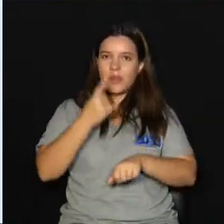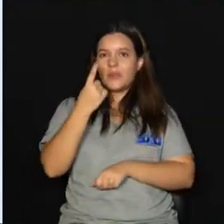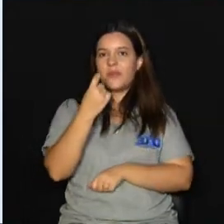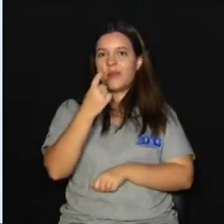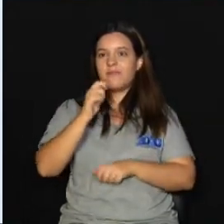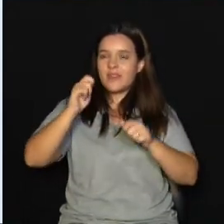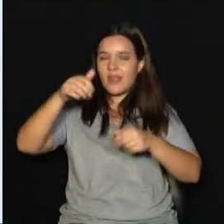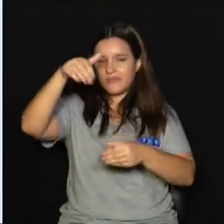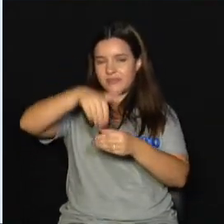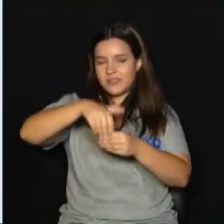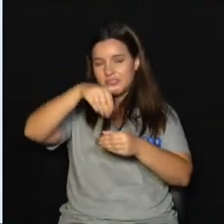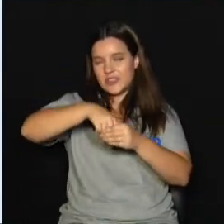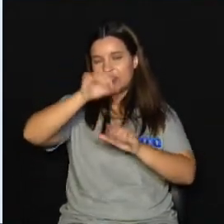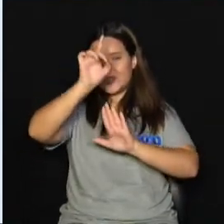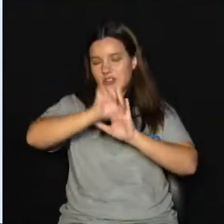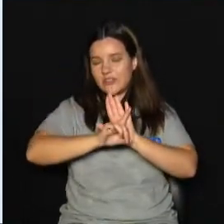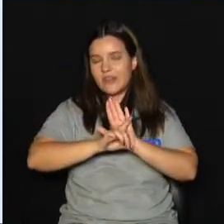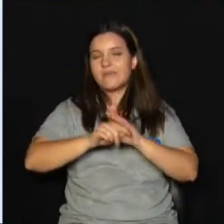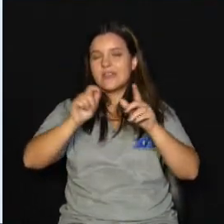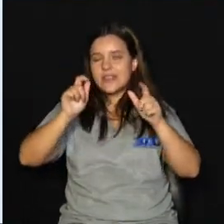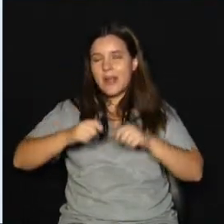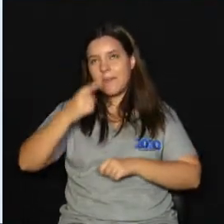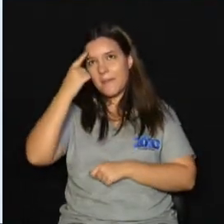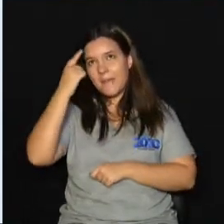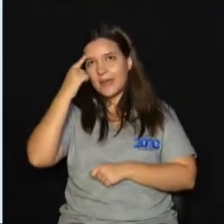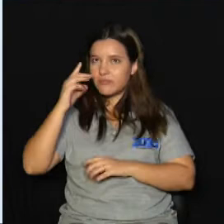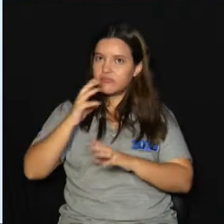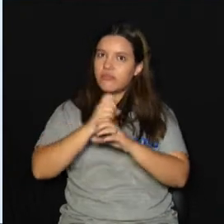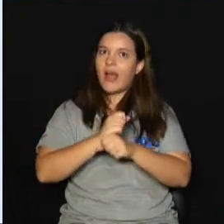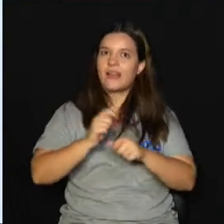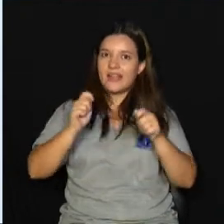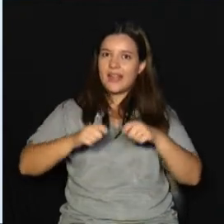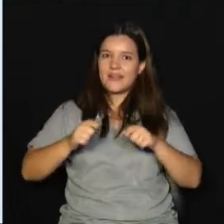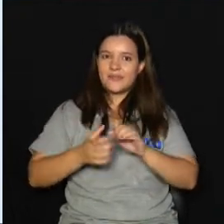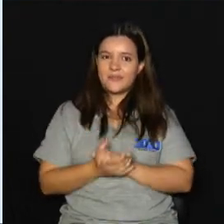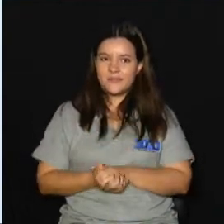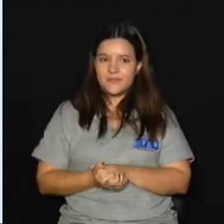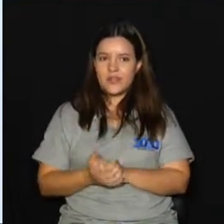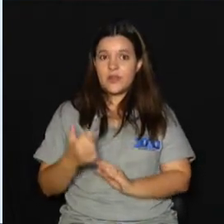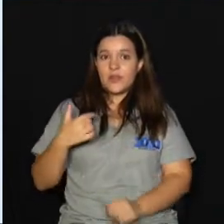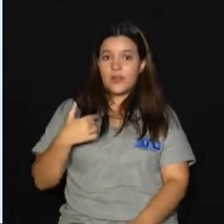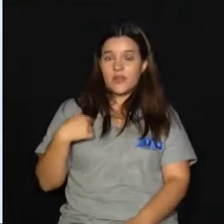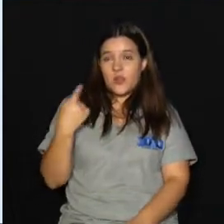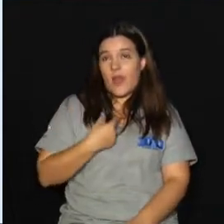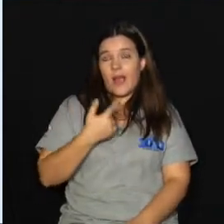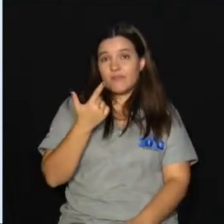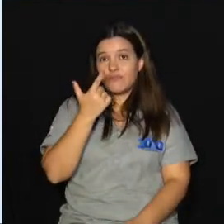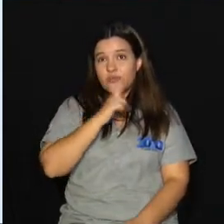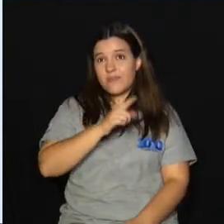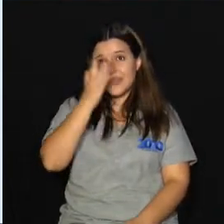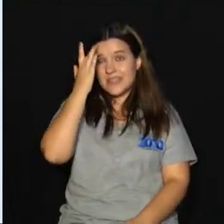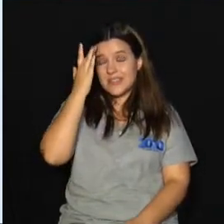exercer seu direito. Acho que vale a pena fazer esse cálculo. Então, assim, eu não consigo ainda, a gente não consegue ainda fazer